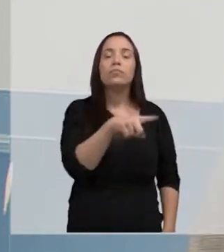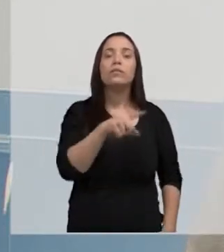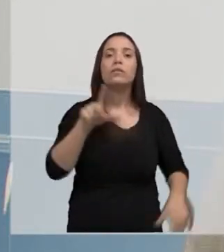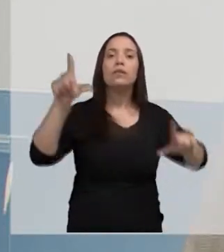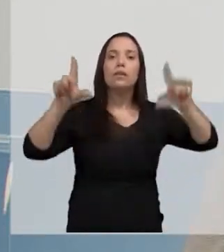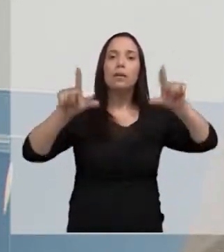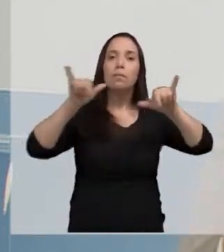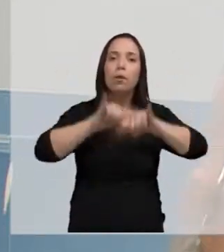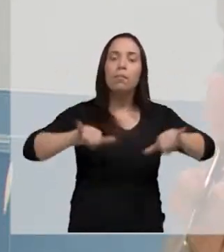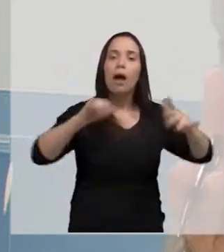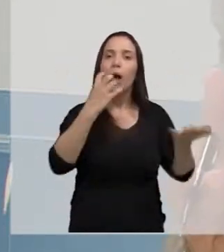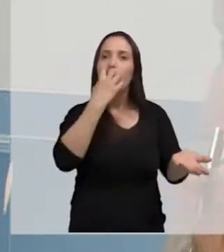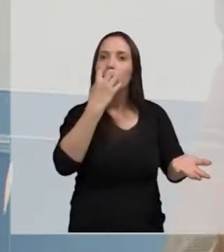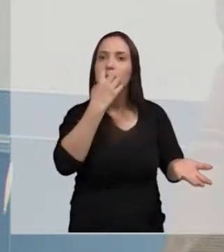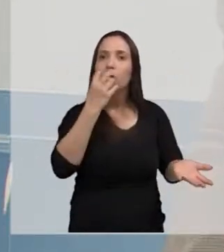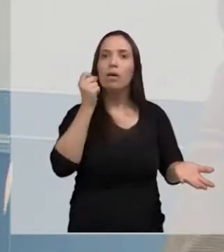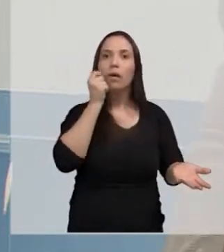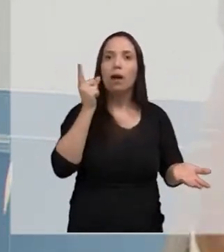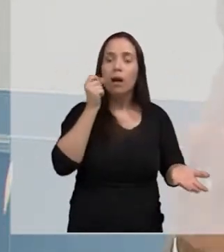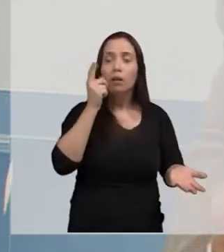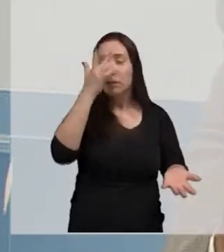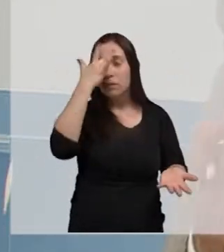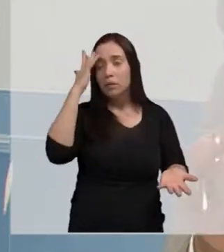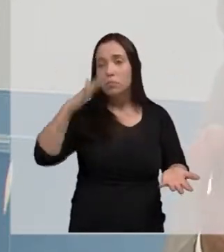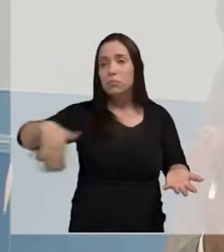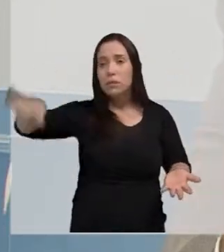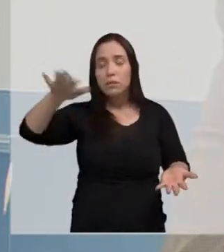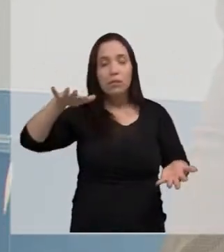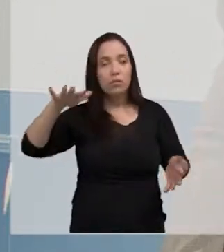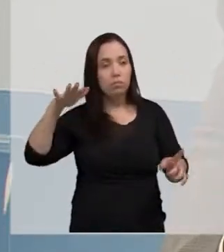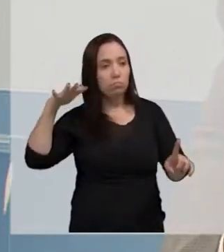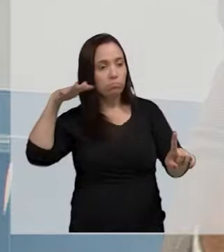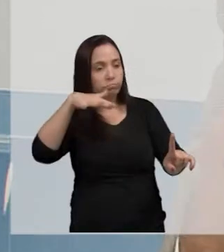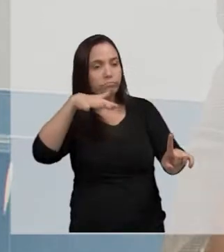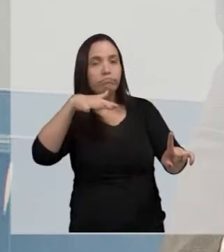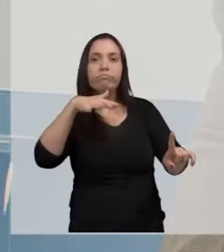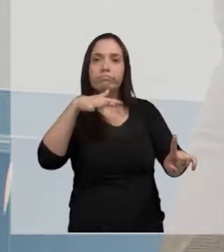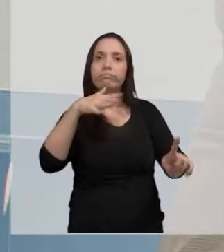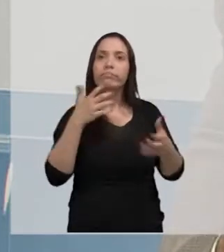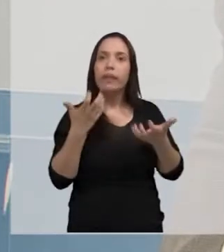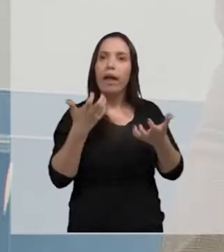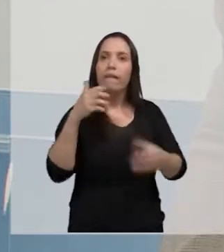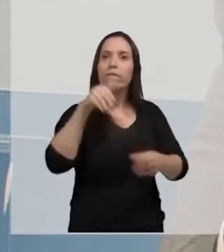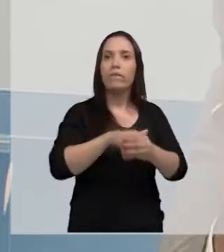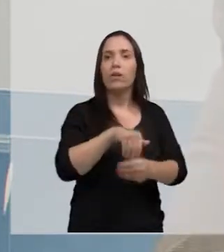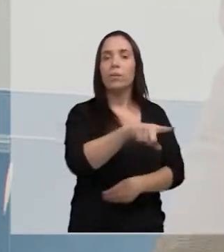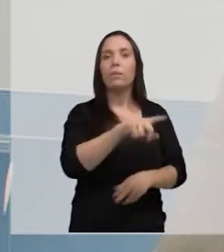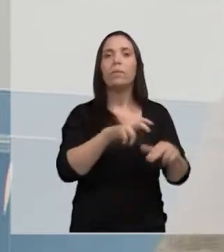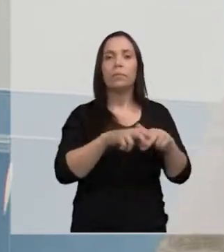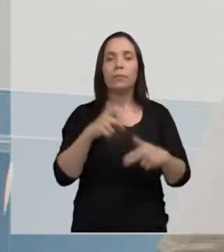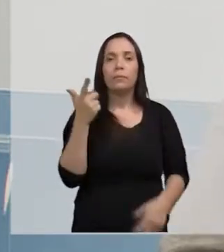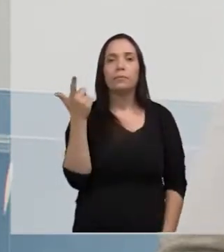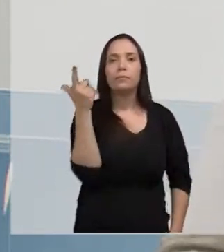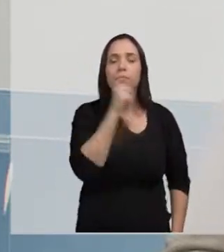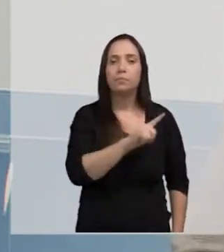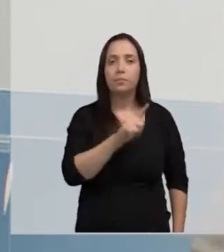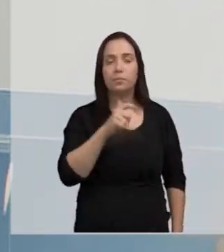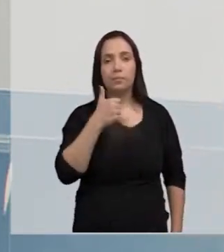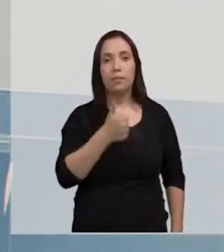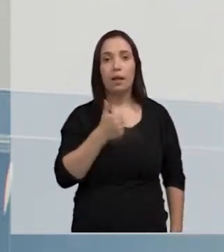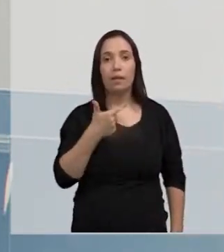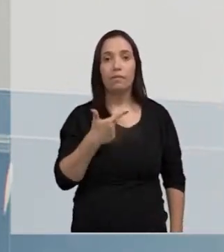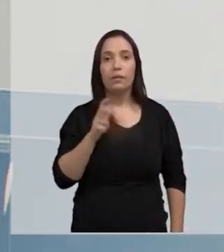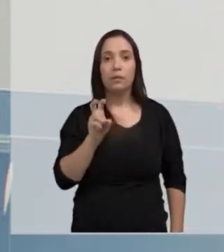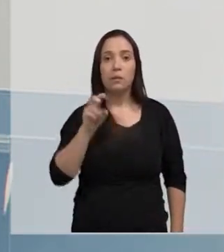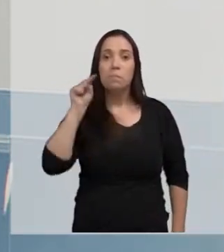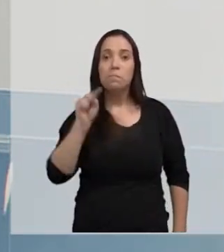propaganda, levou o gato para a propaganda e as pessoas abastadas, ricas, têm preocupação com quem defende os animais e ele levou essa votação.